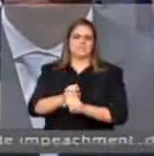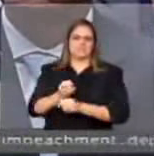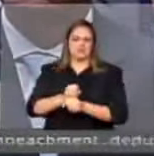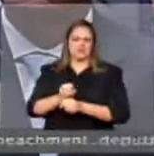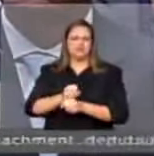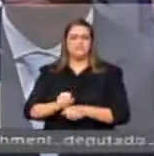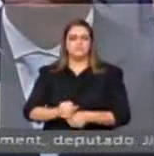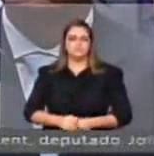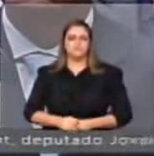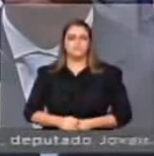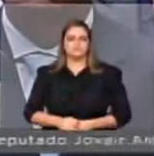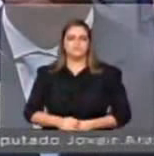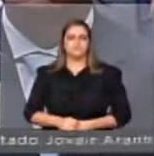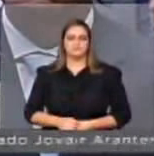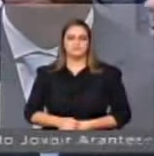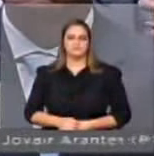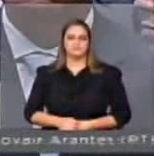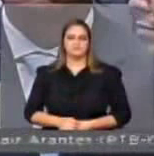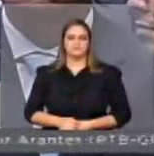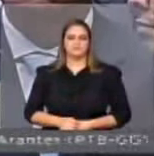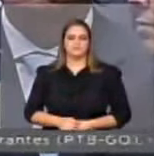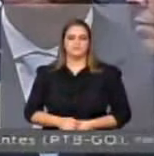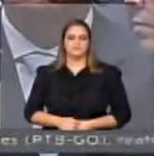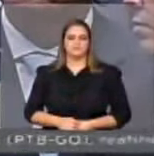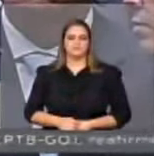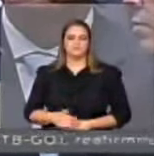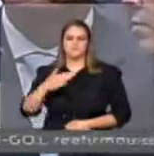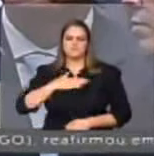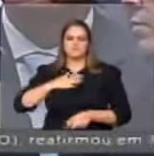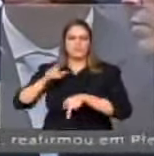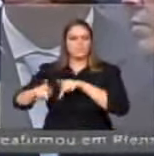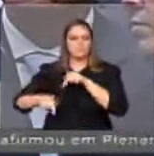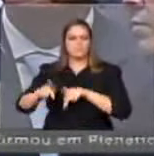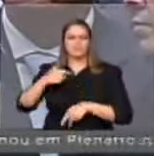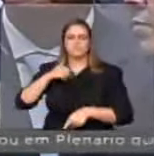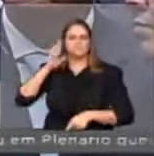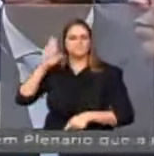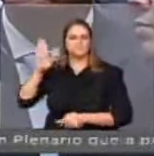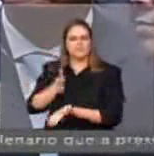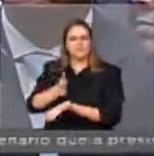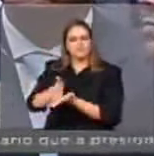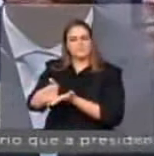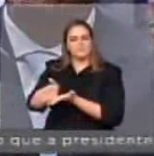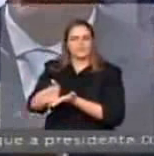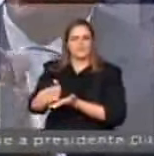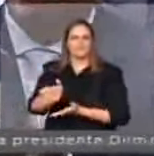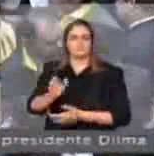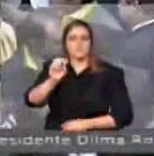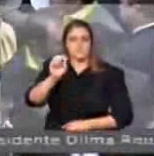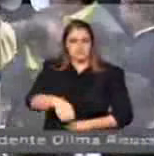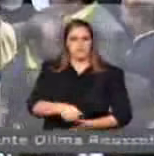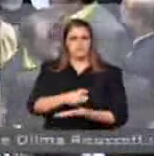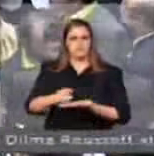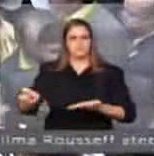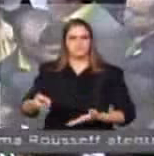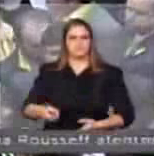E lealdade especialmente ao meu povo e à minha capital. É sim pelo impeachment.